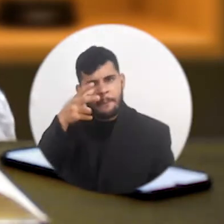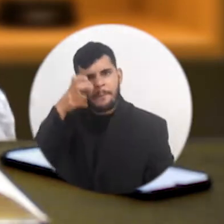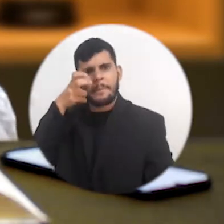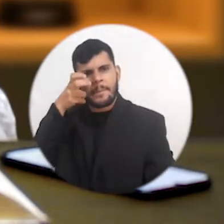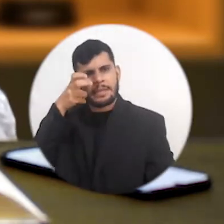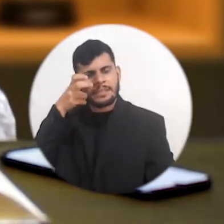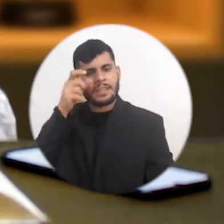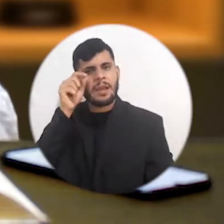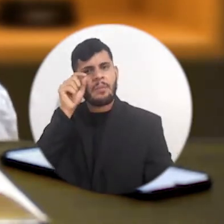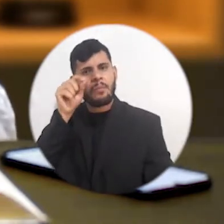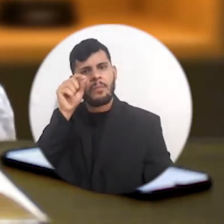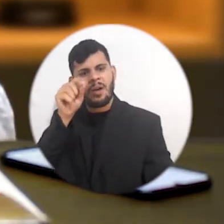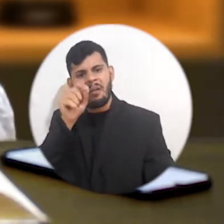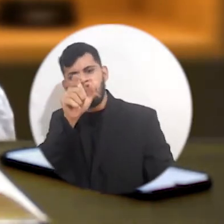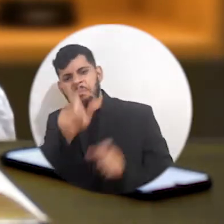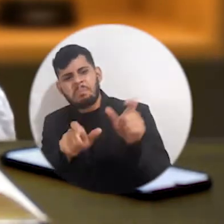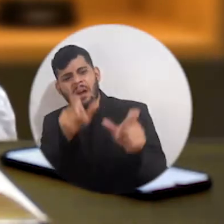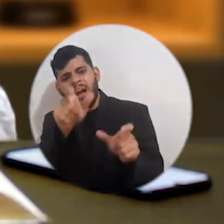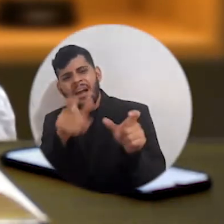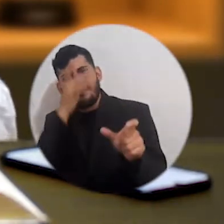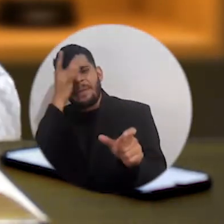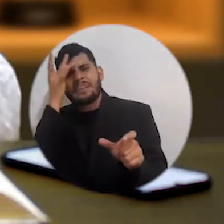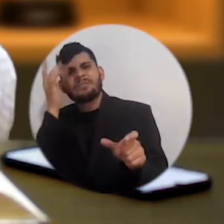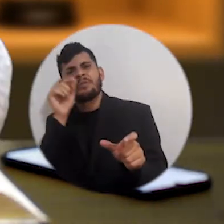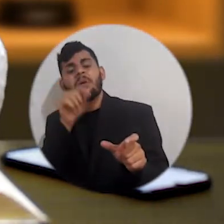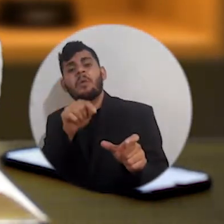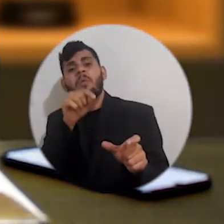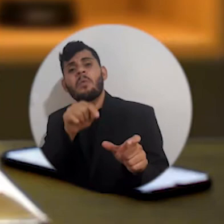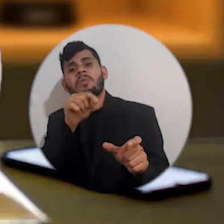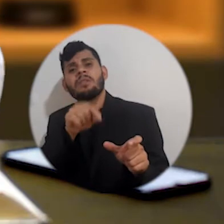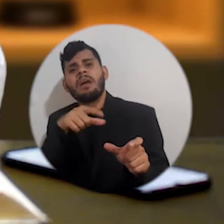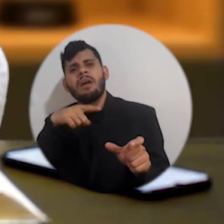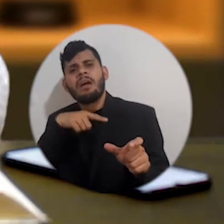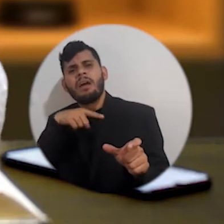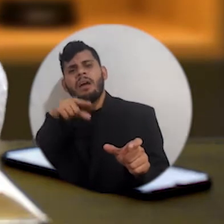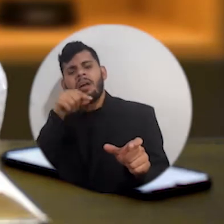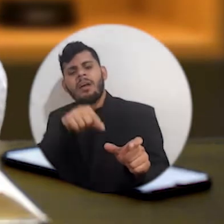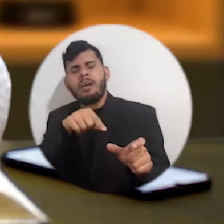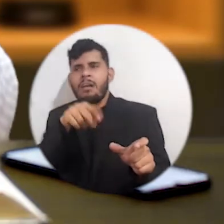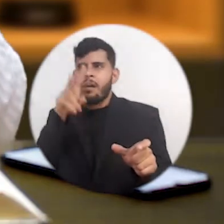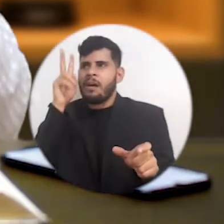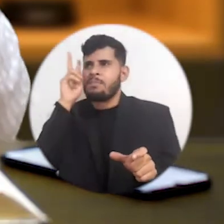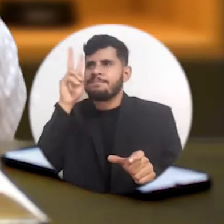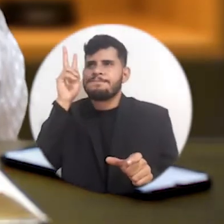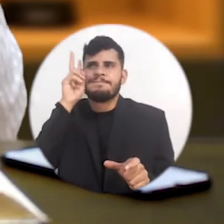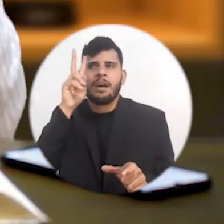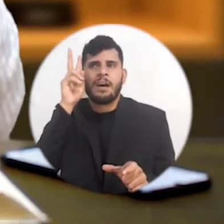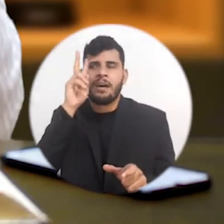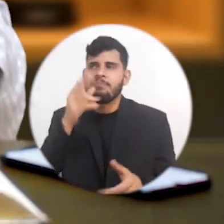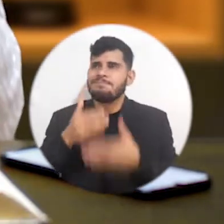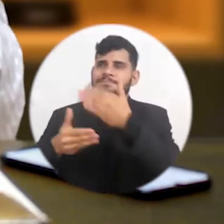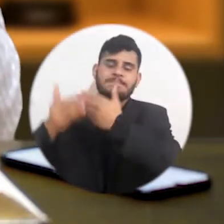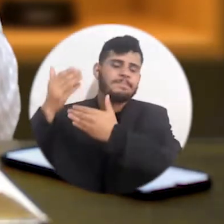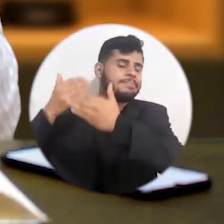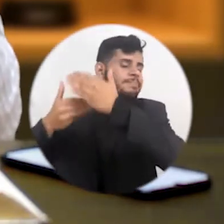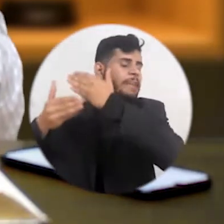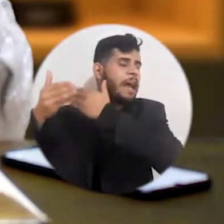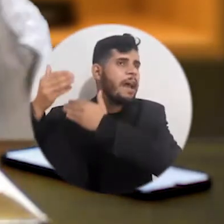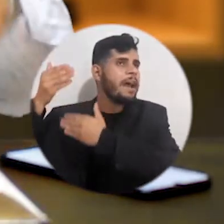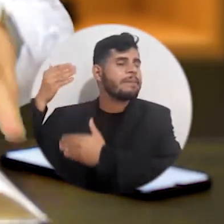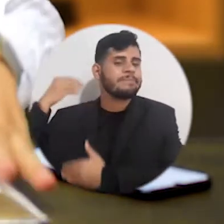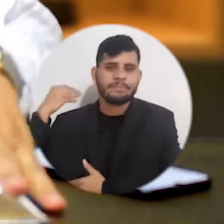observo muito nas pessoas são as pessoas que vivem agarradas aos acontecimentos